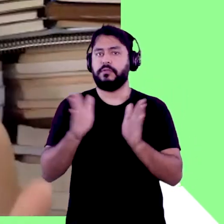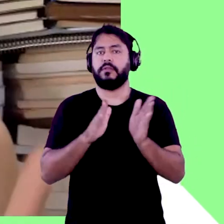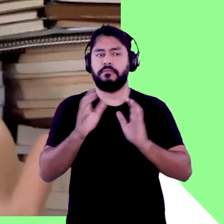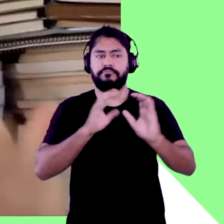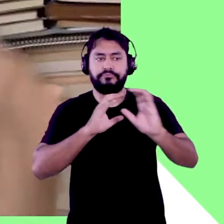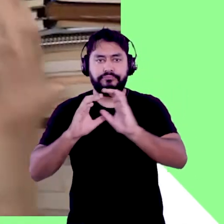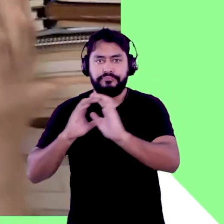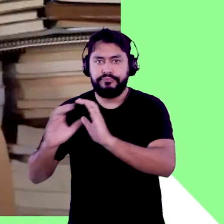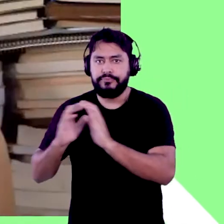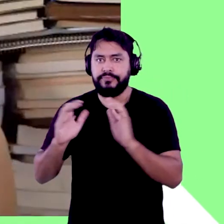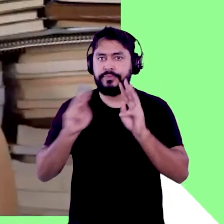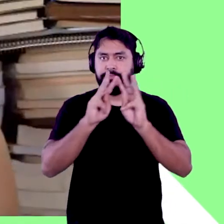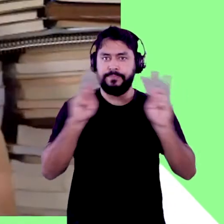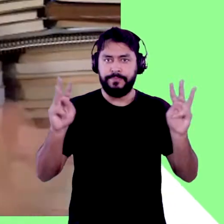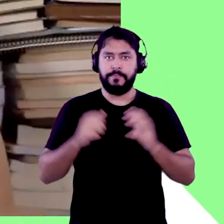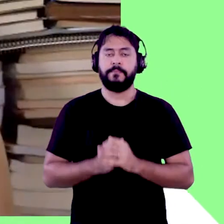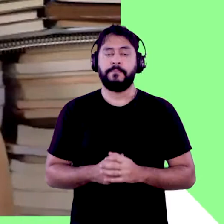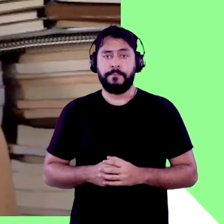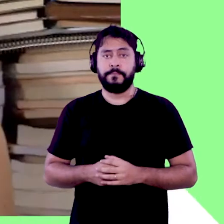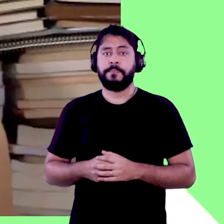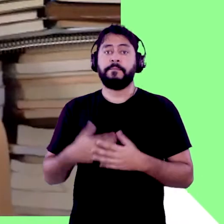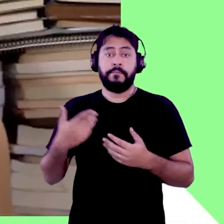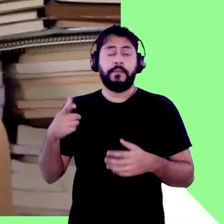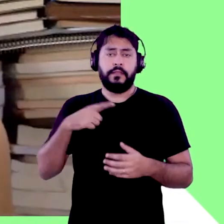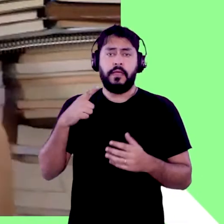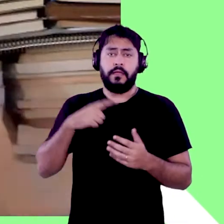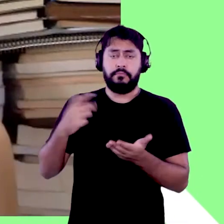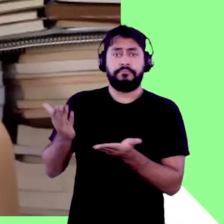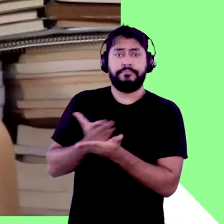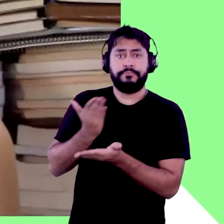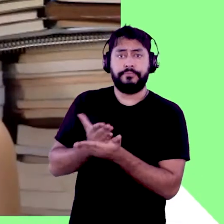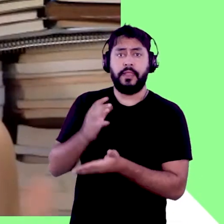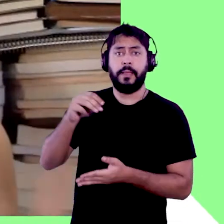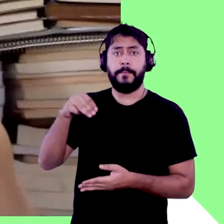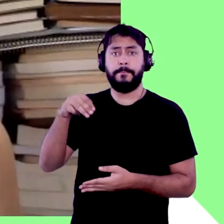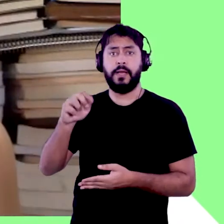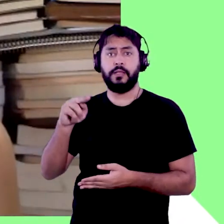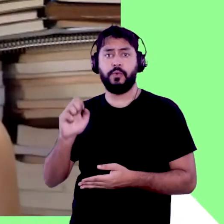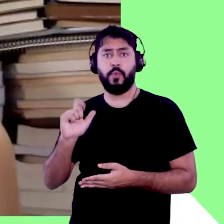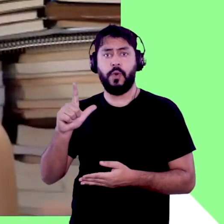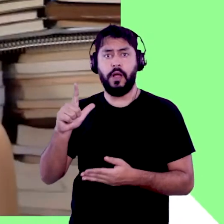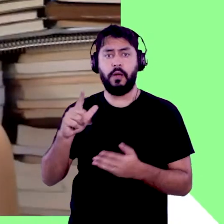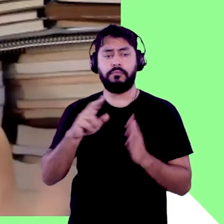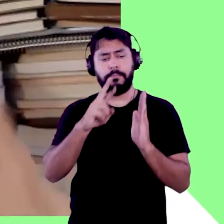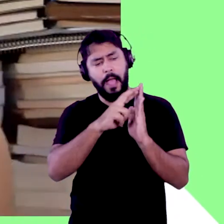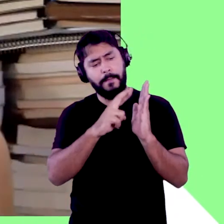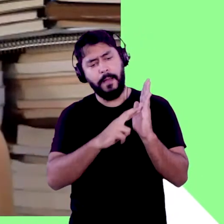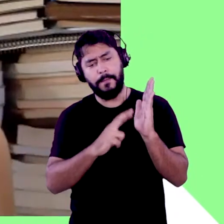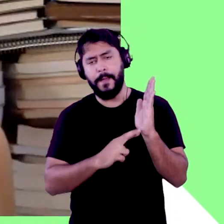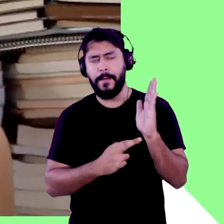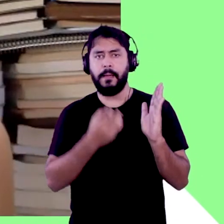manual aí da W3C, todas as questões de boas práticas, elas estão